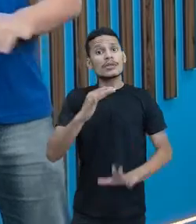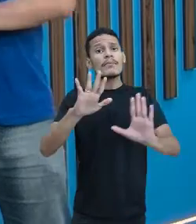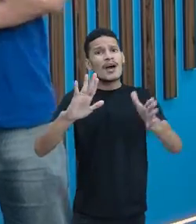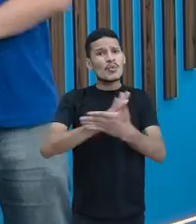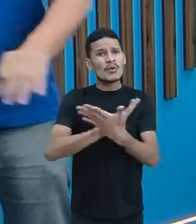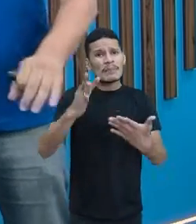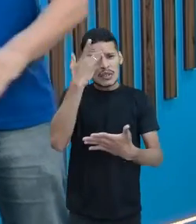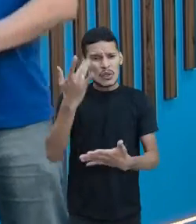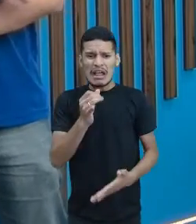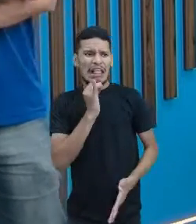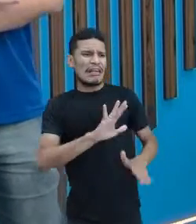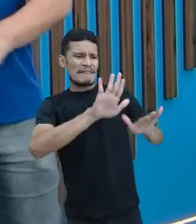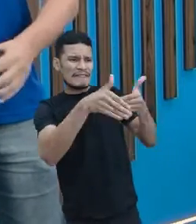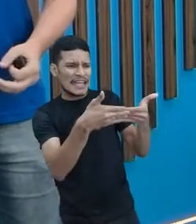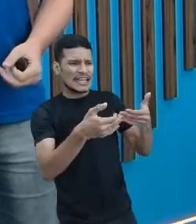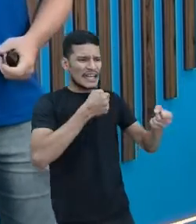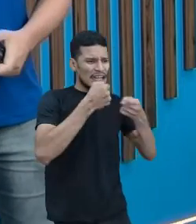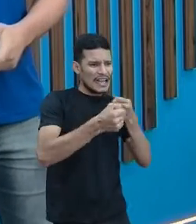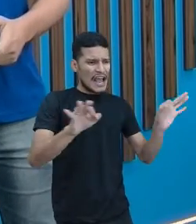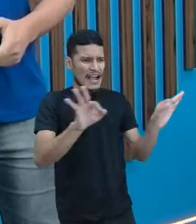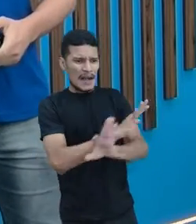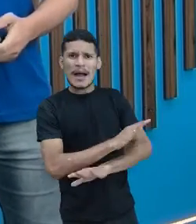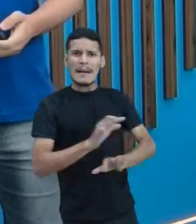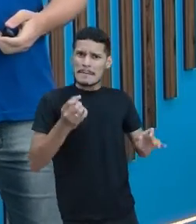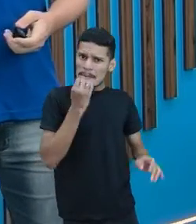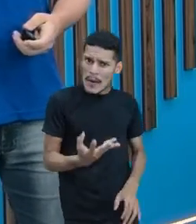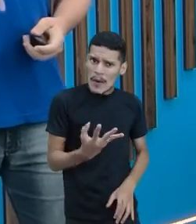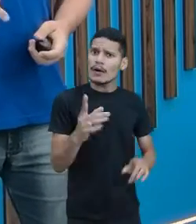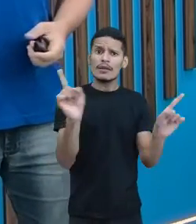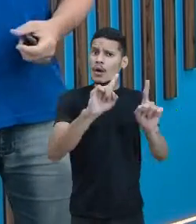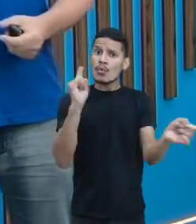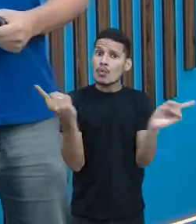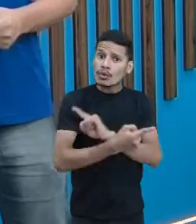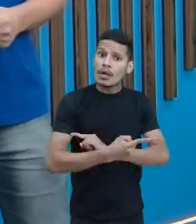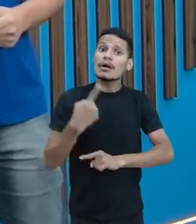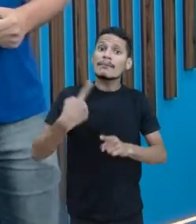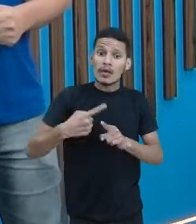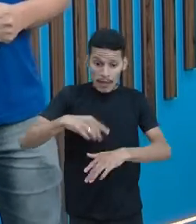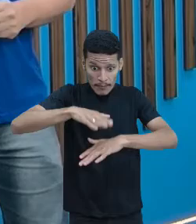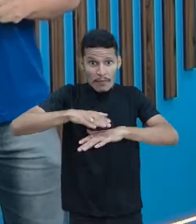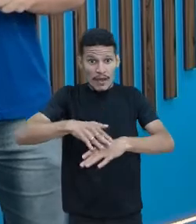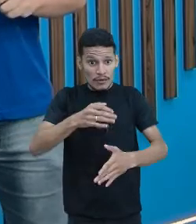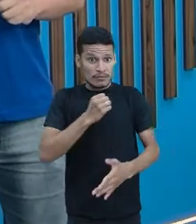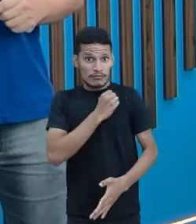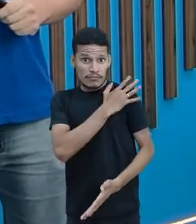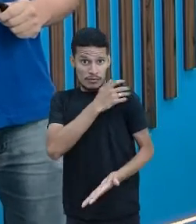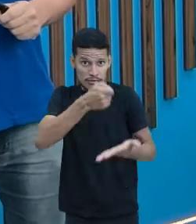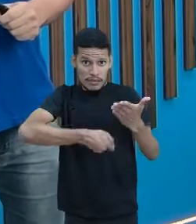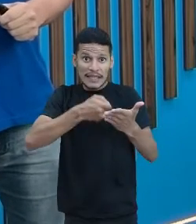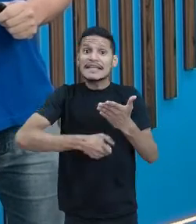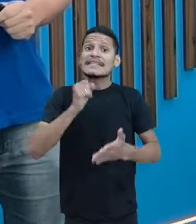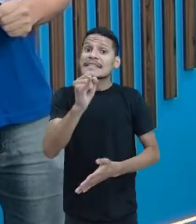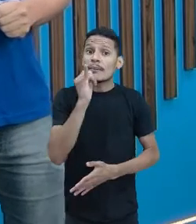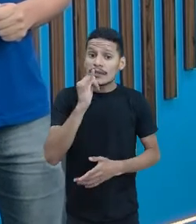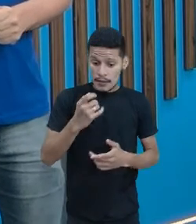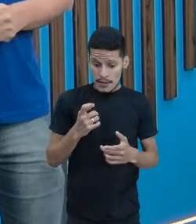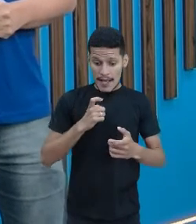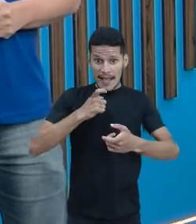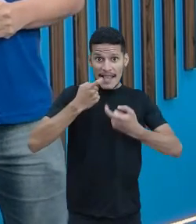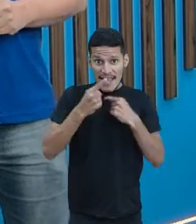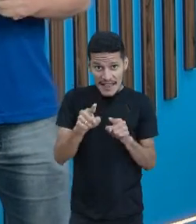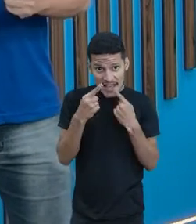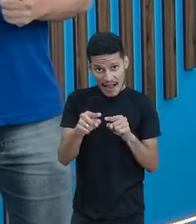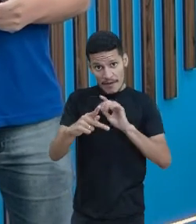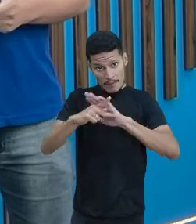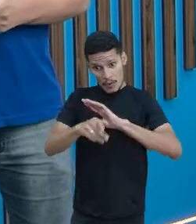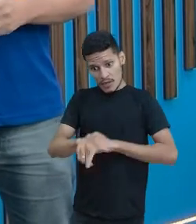simplesmente mandar fechar tudo, acabar com a imprensa vai ser bom. É o contrário, porque na ditadura militar era assim. Quando se criticava a